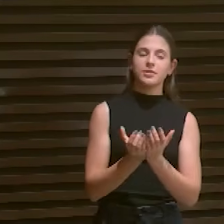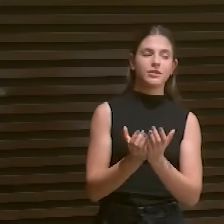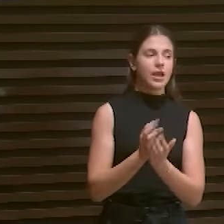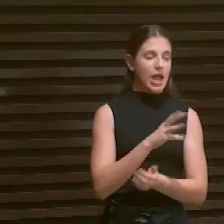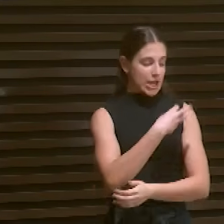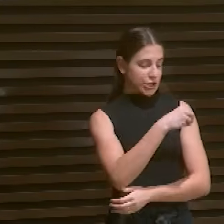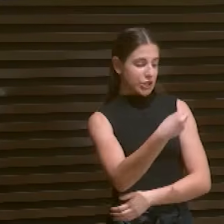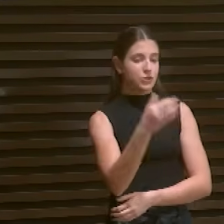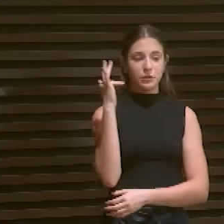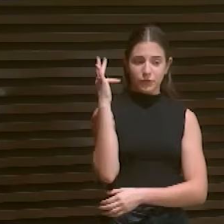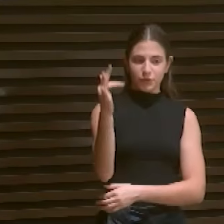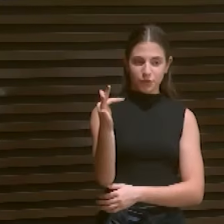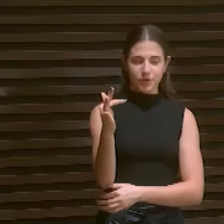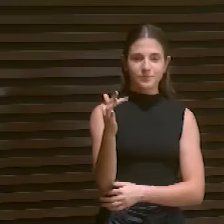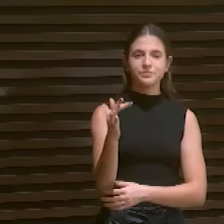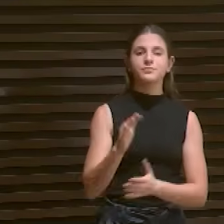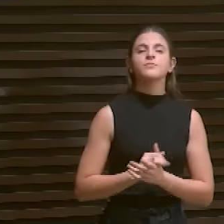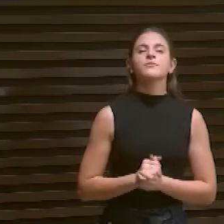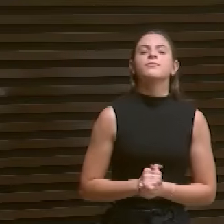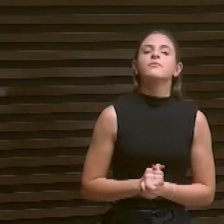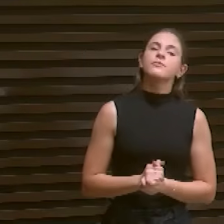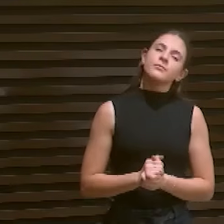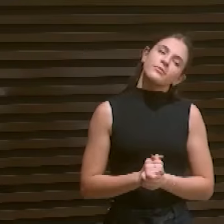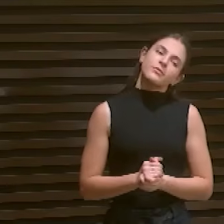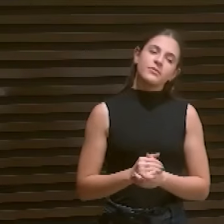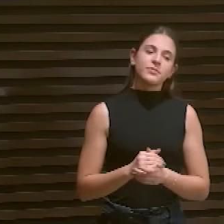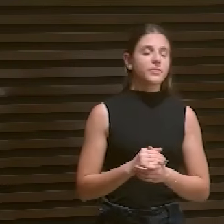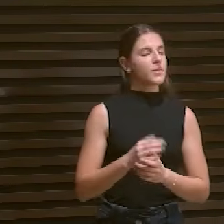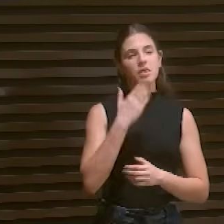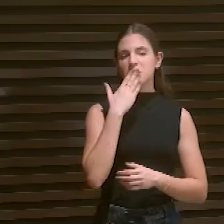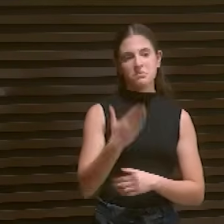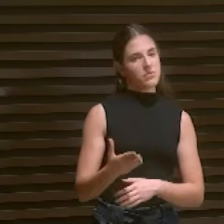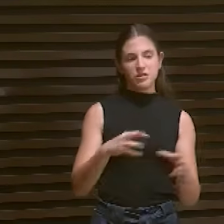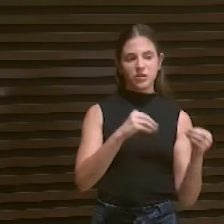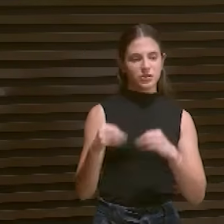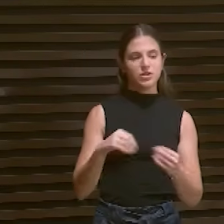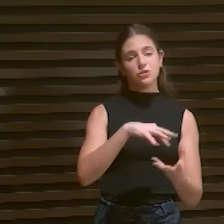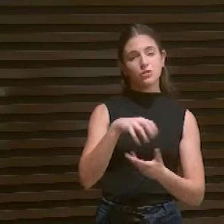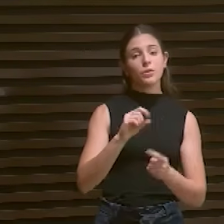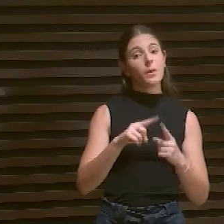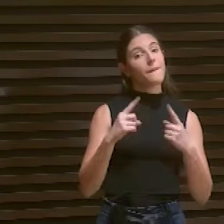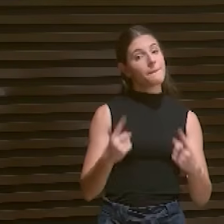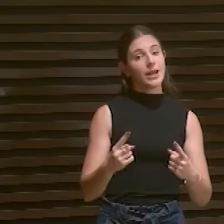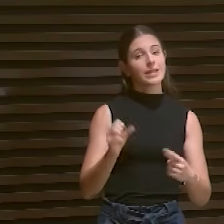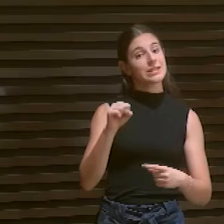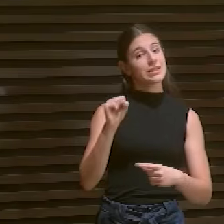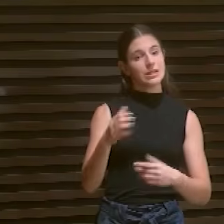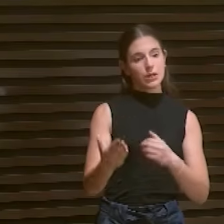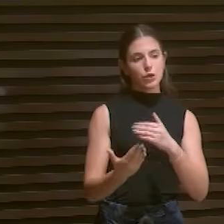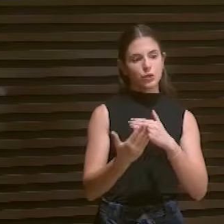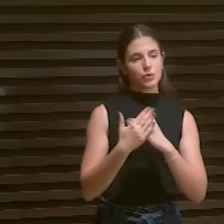futuras. O que Jesus diz? Não peço que os tires do mundo, e sim que os guardes do